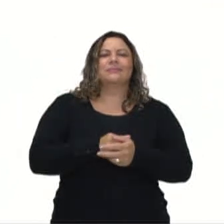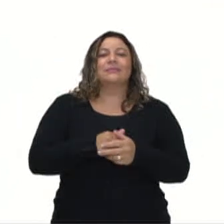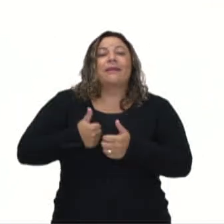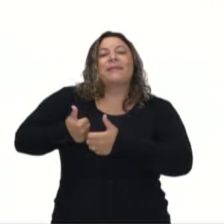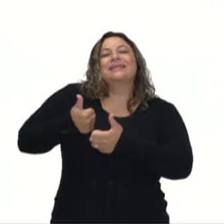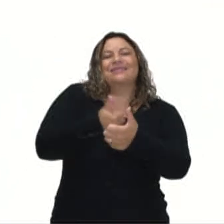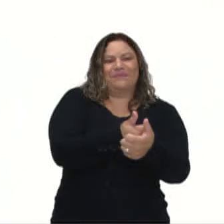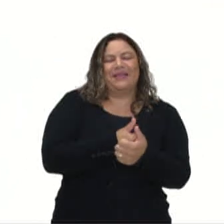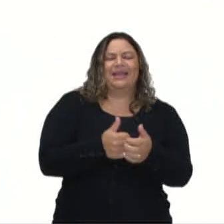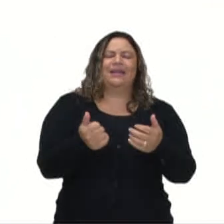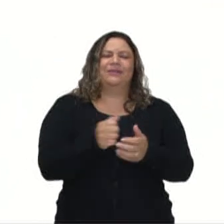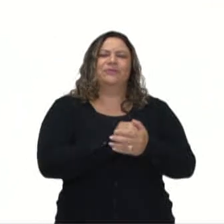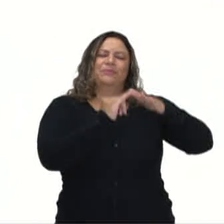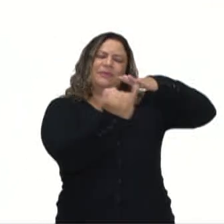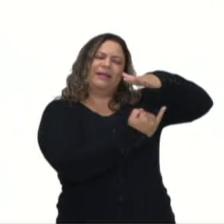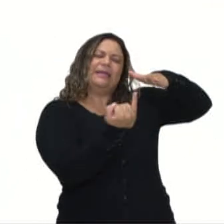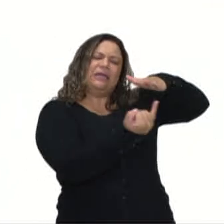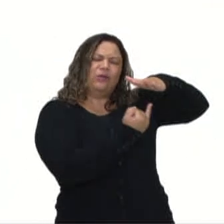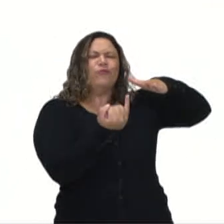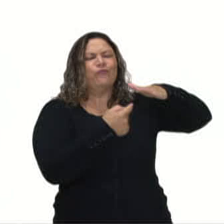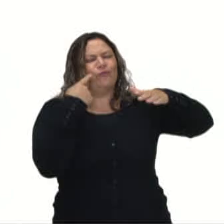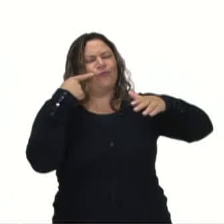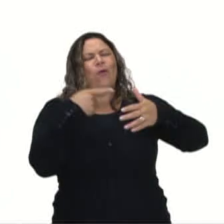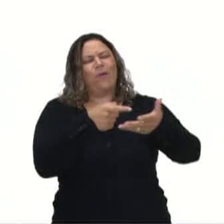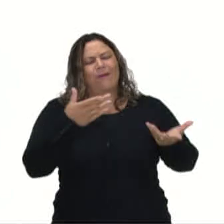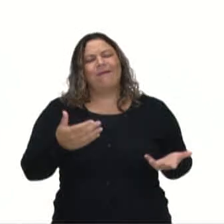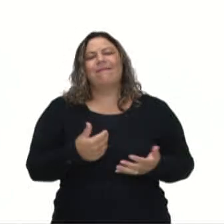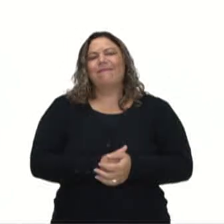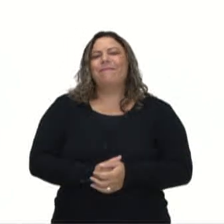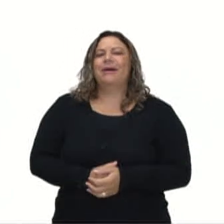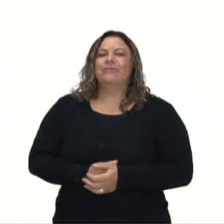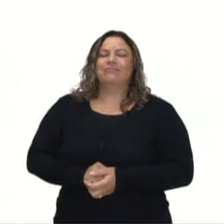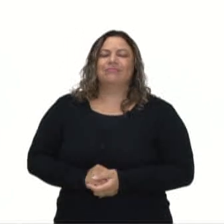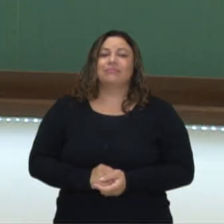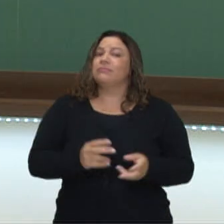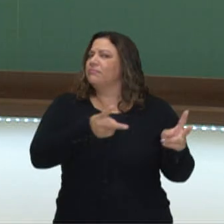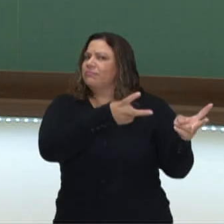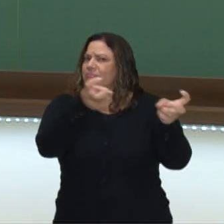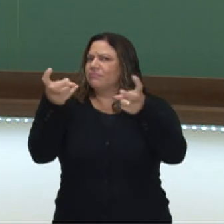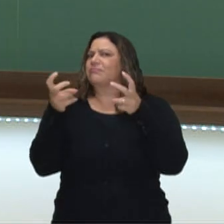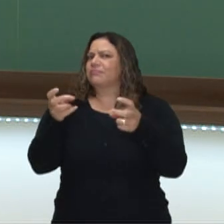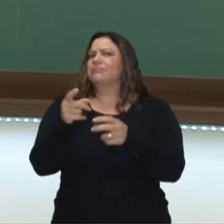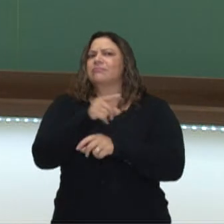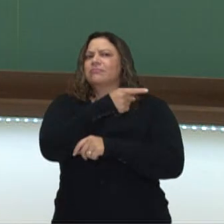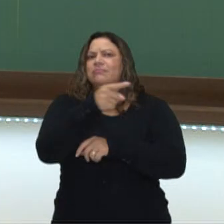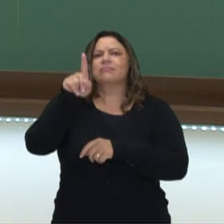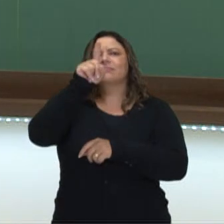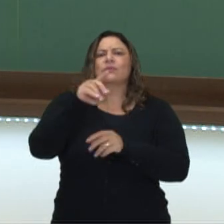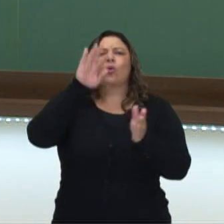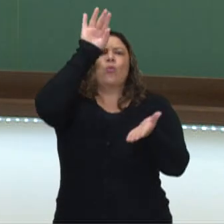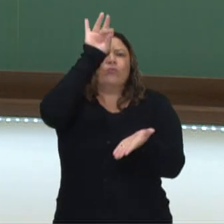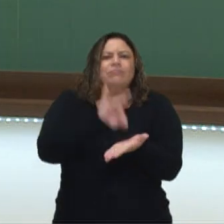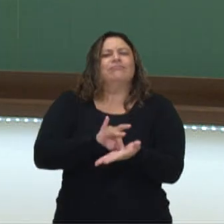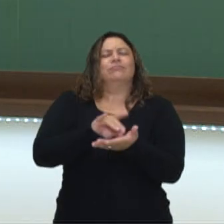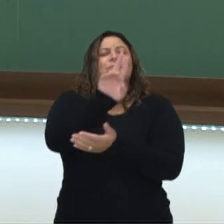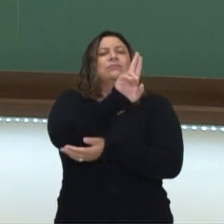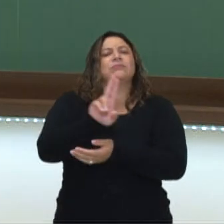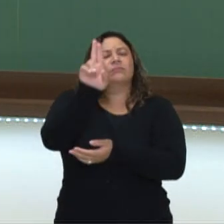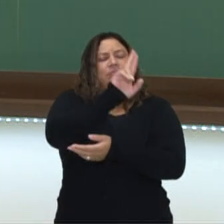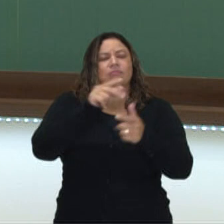da informalidade ou da coloquialidade, né? Observem que não há um registro, um uso da